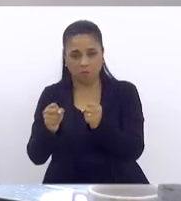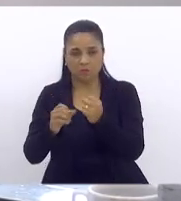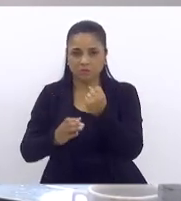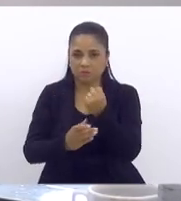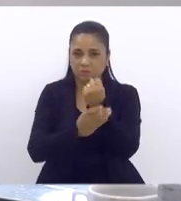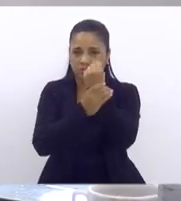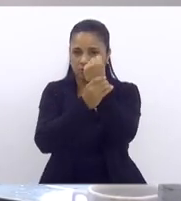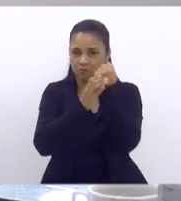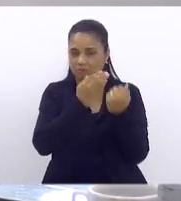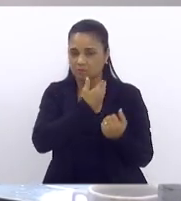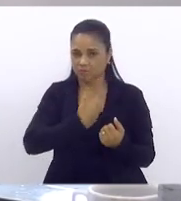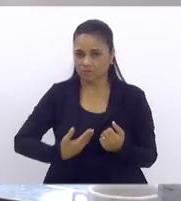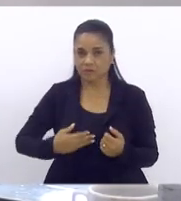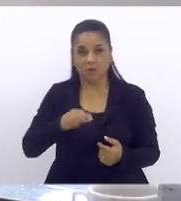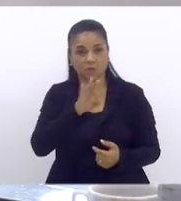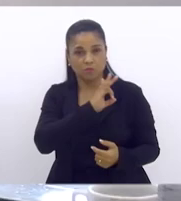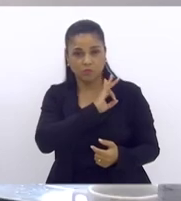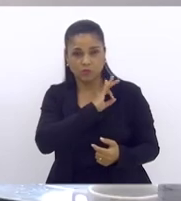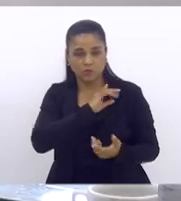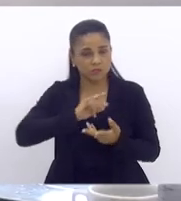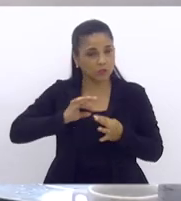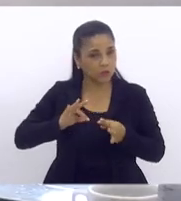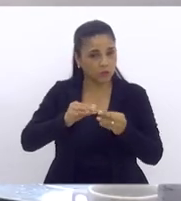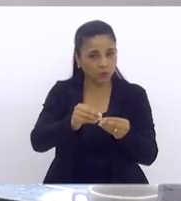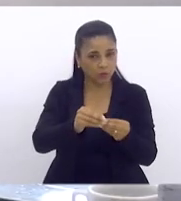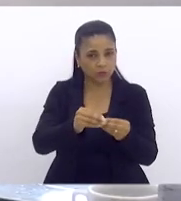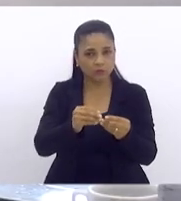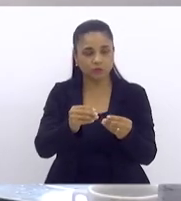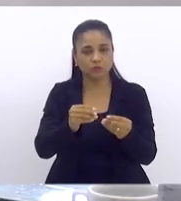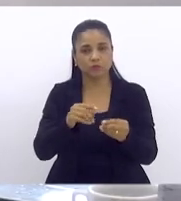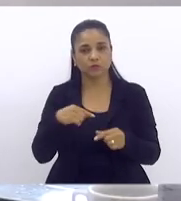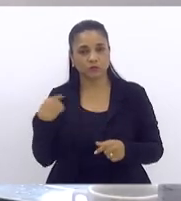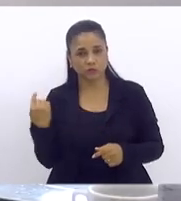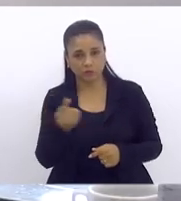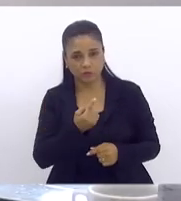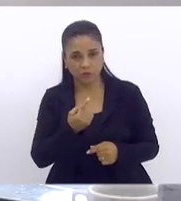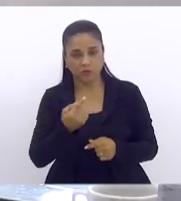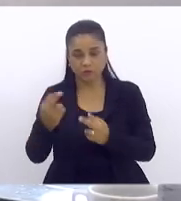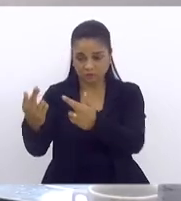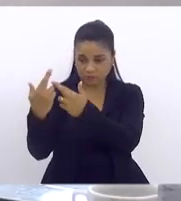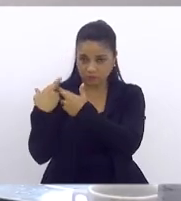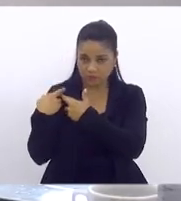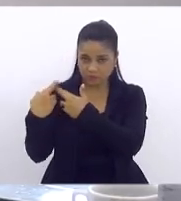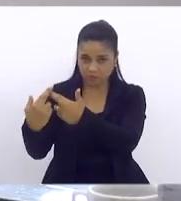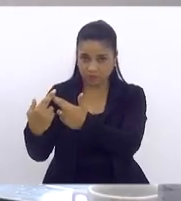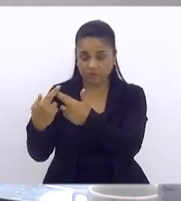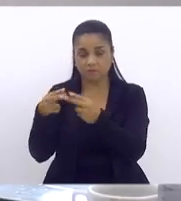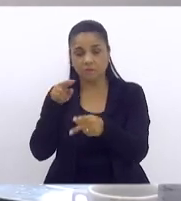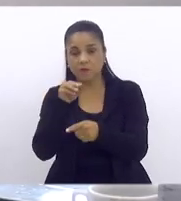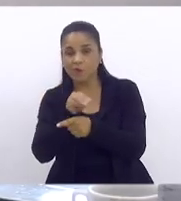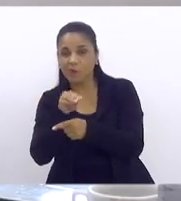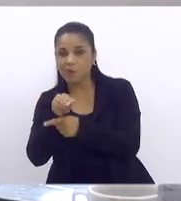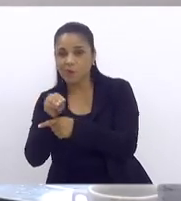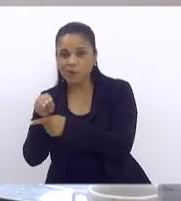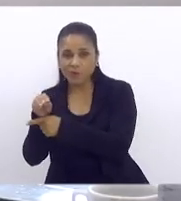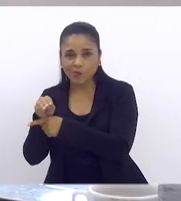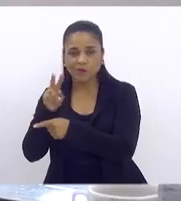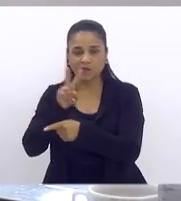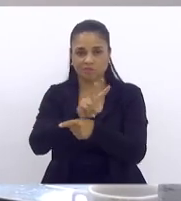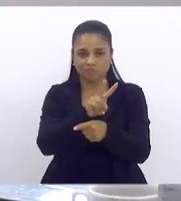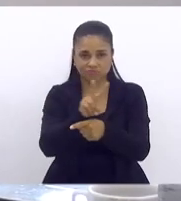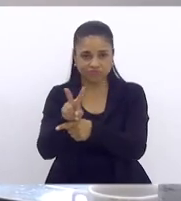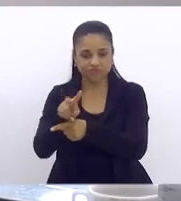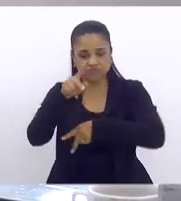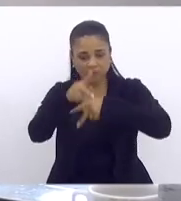os efetivos policiais, mas todas e todos nós, que, de certa maneira, temos a responsabilidade de zelar pela vida das cidadãs e dos